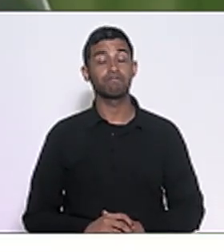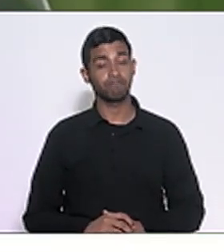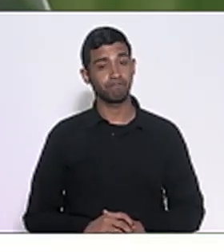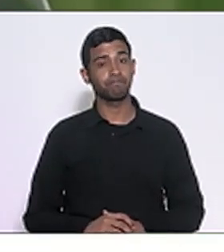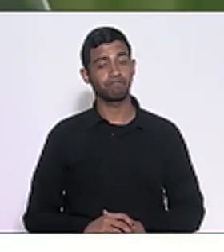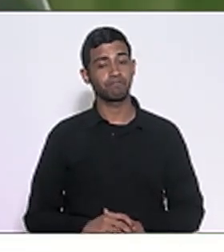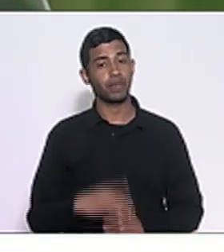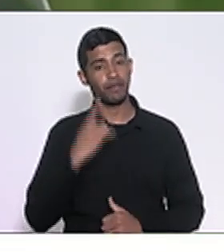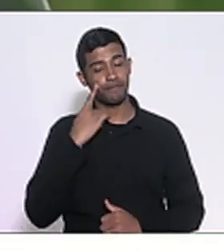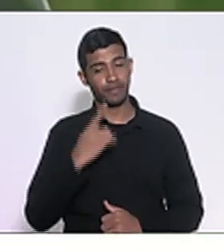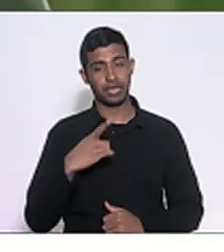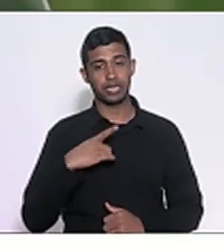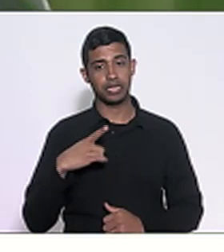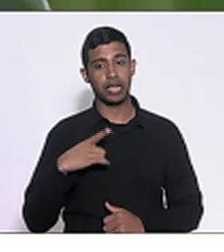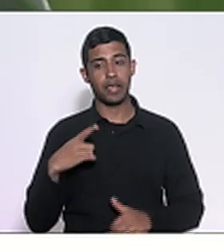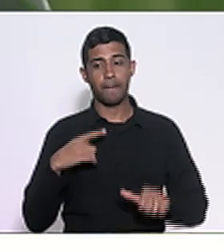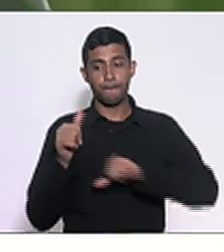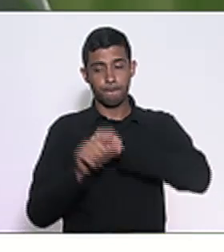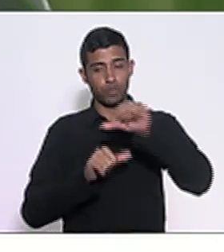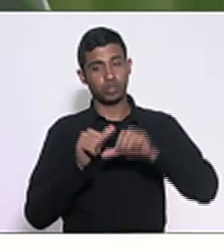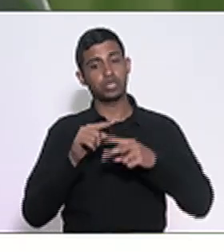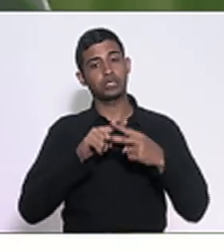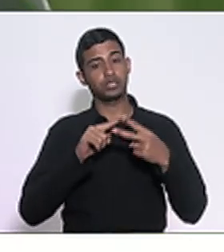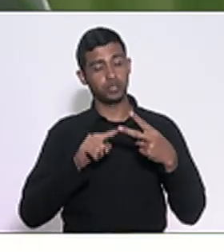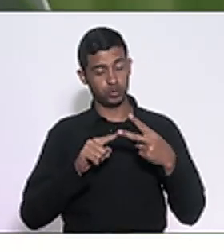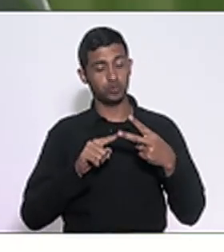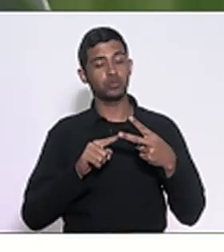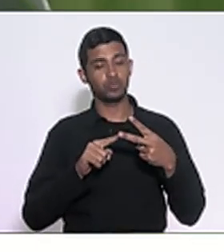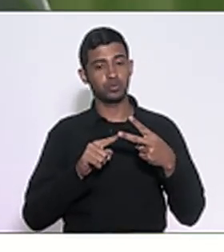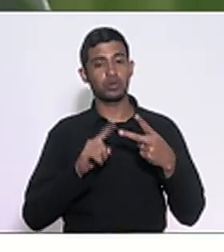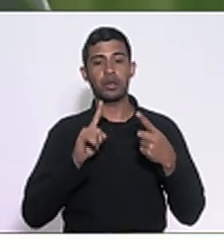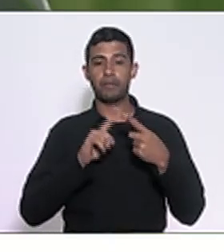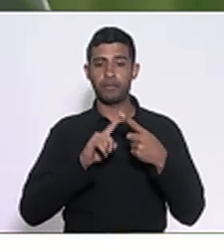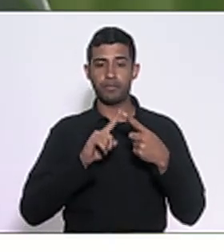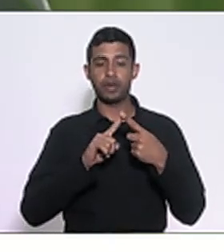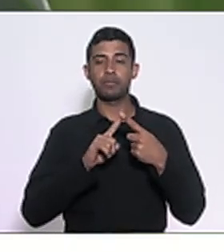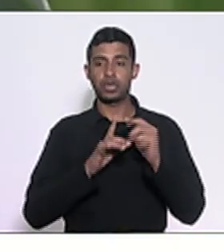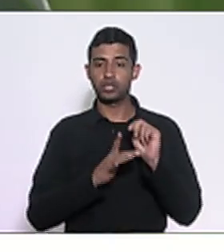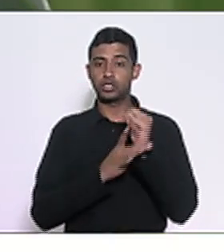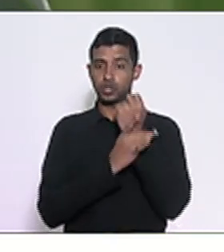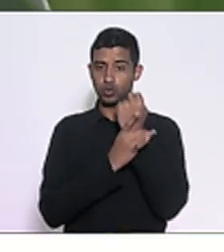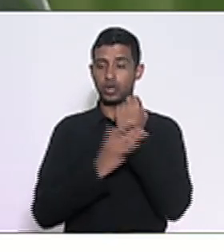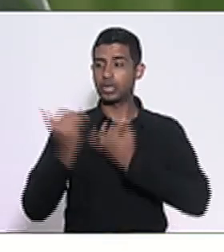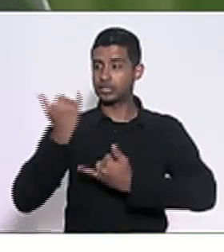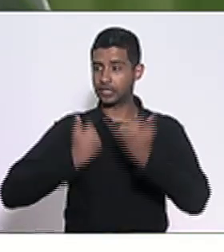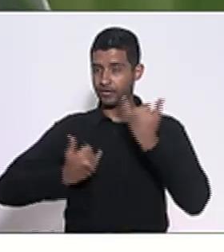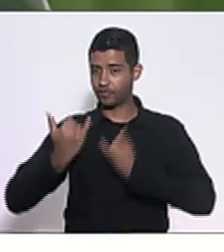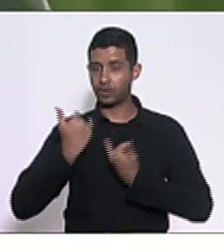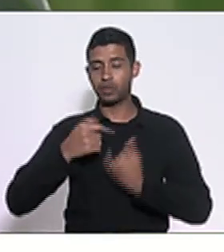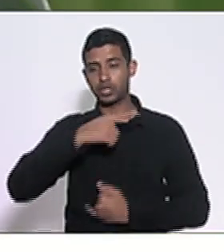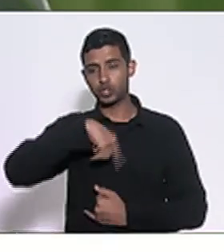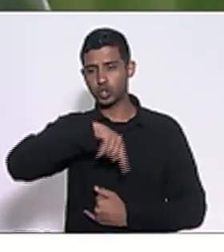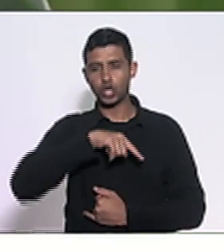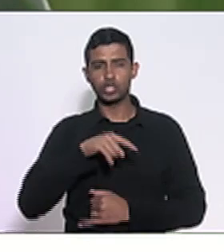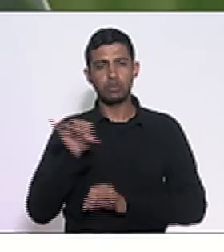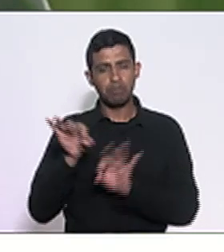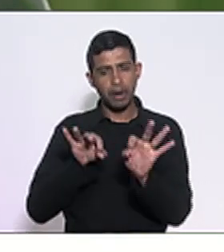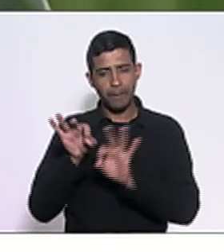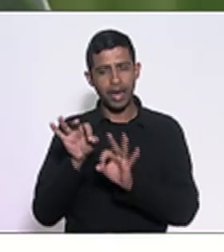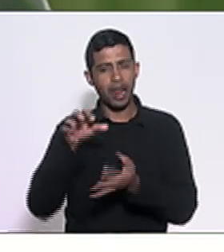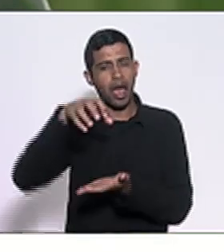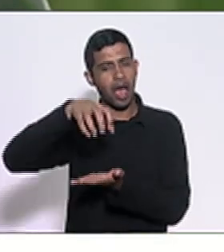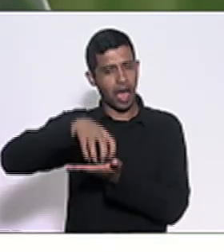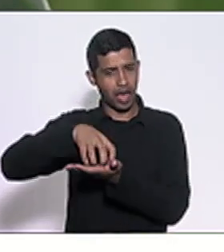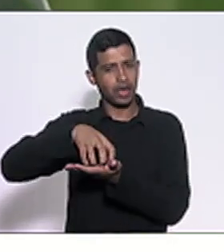regimento interno sejam a questão da segurança da informação. Nós estamos implementando uma área em